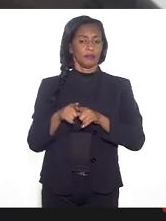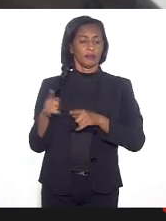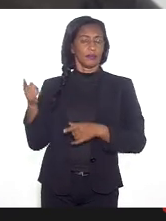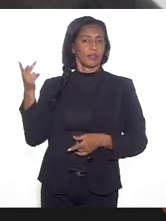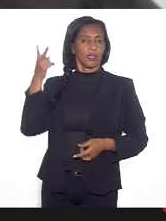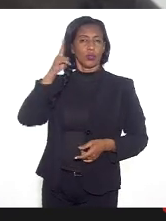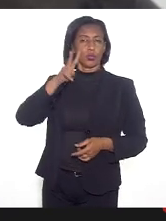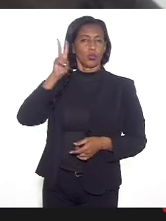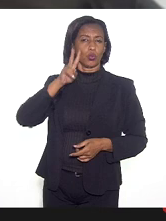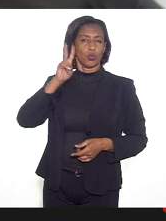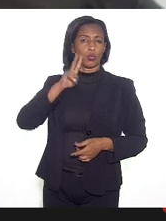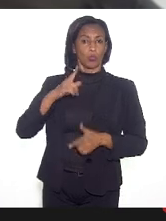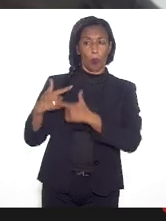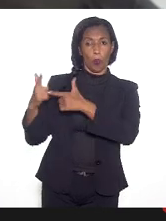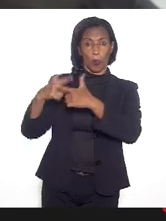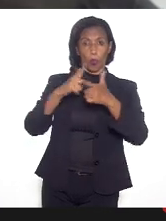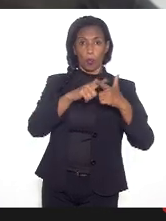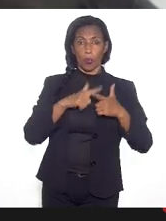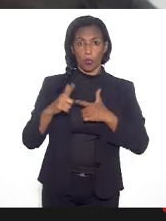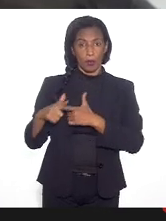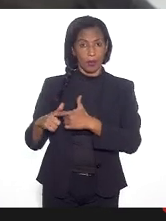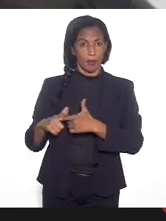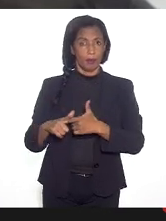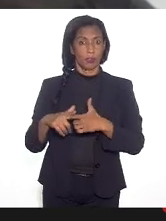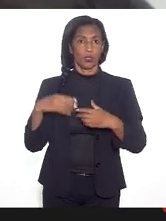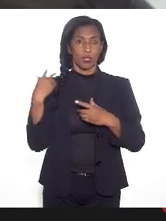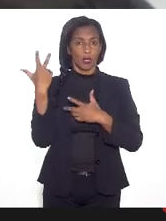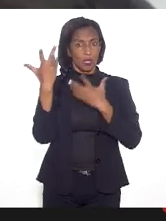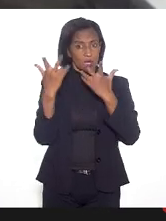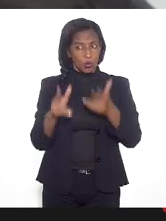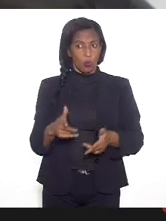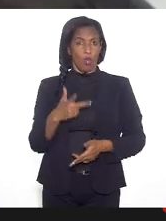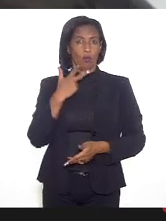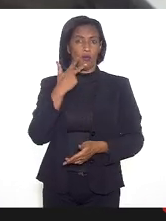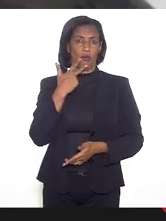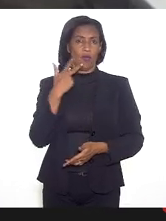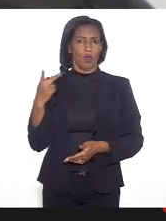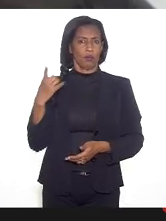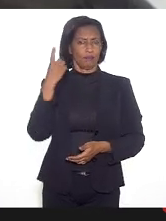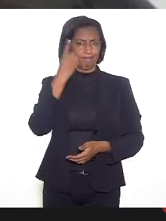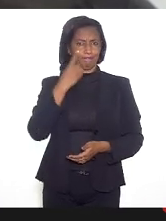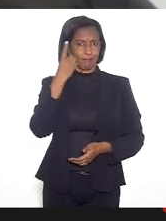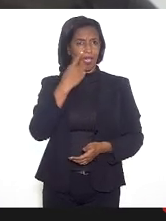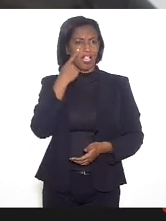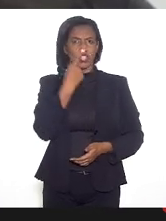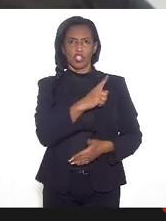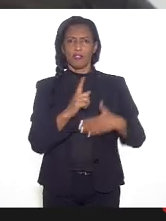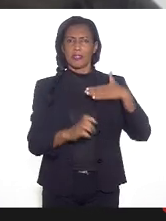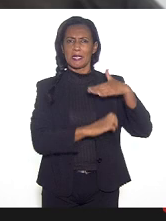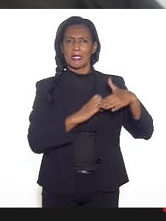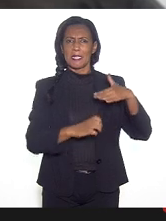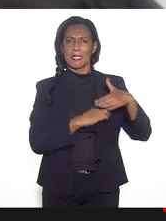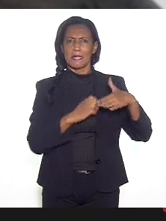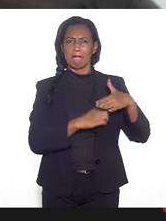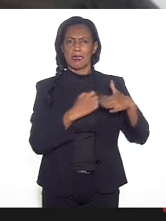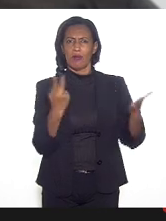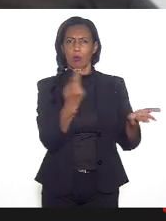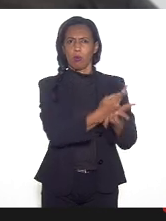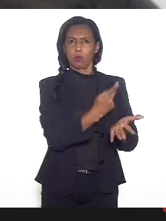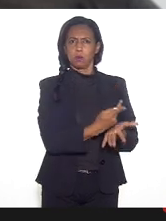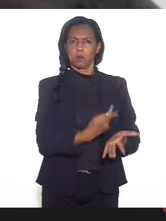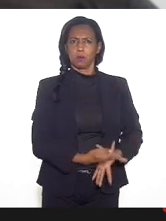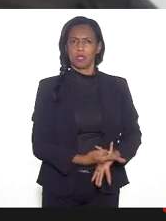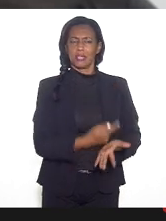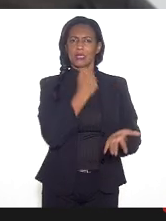São problemas que, como bem disse a deputada Marta Rocha, a gente percebe dessas empresas de fundo de quintal inidôneas que